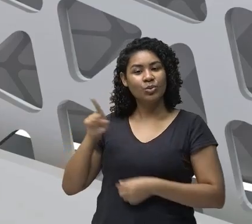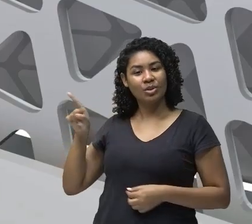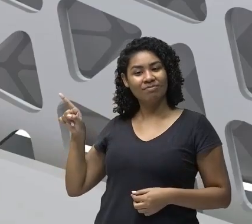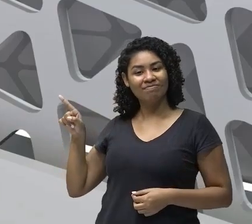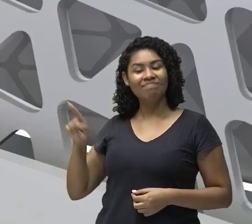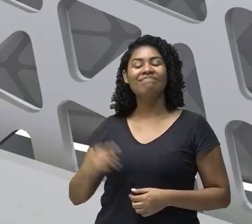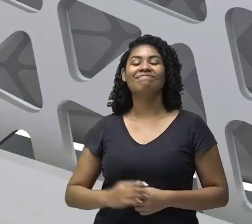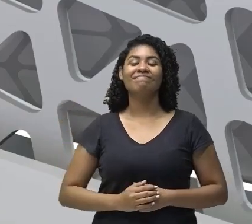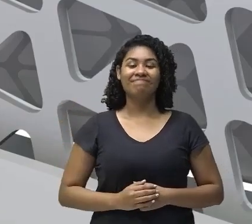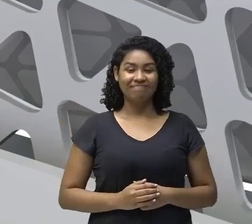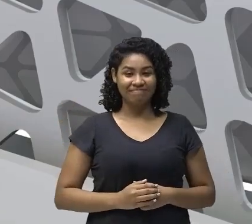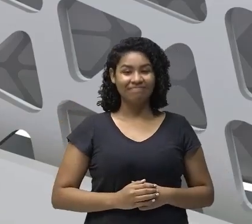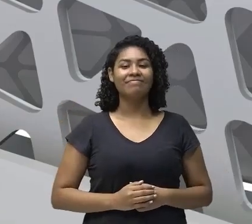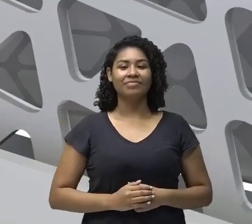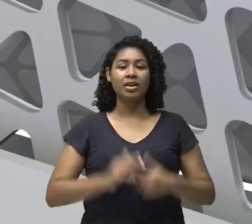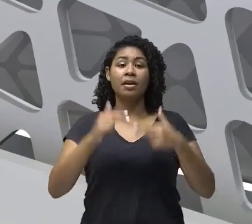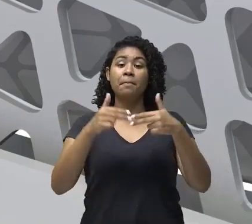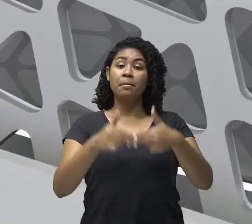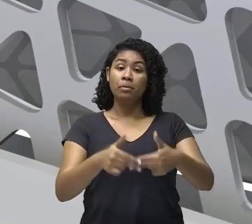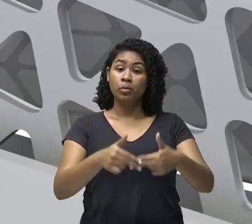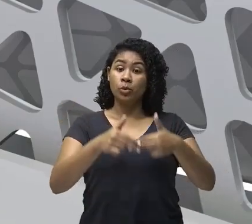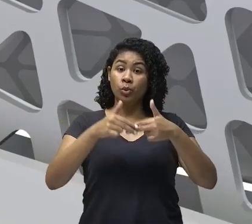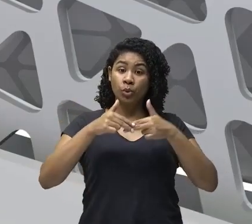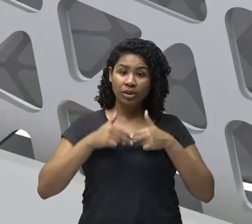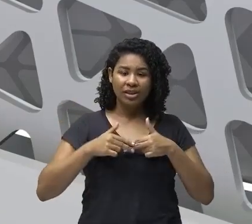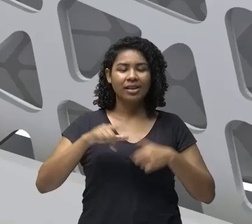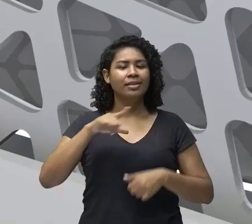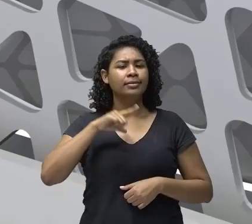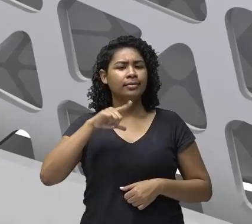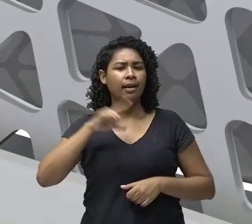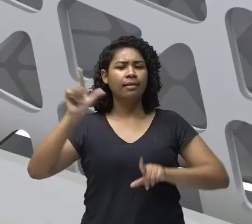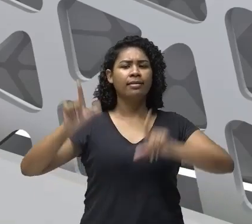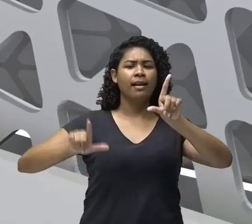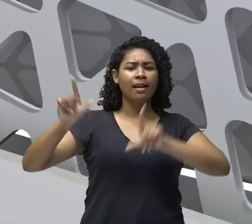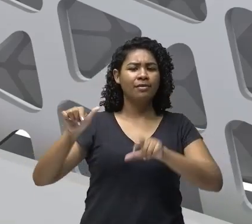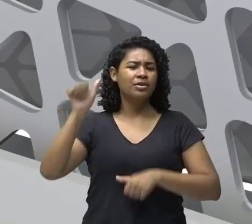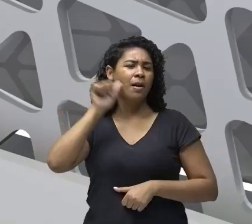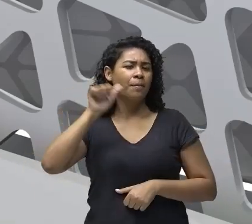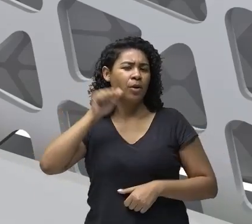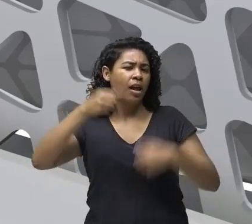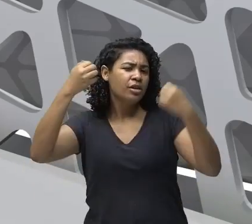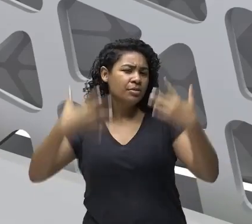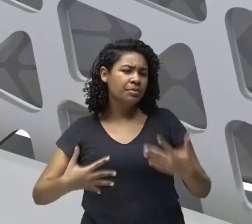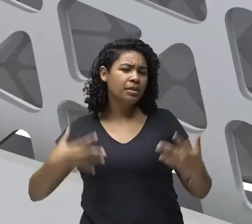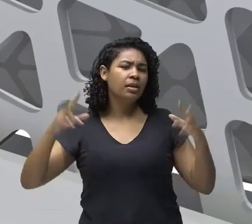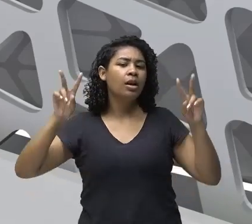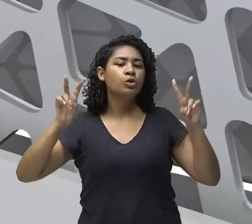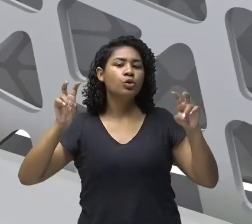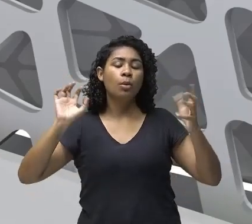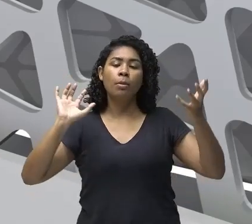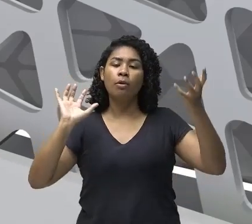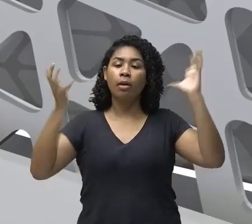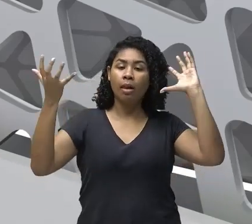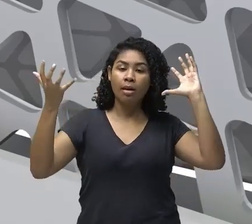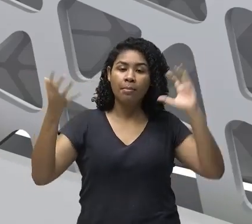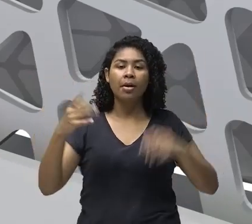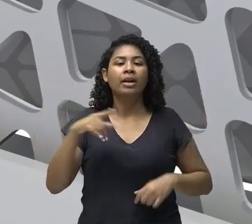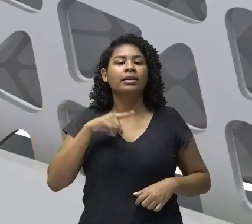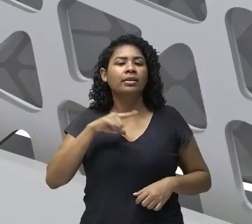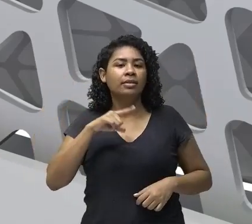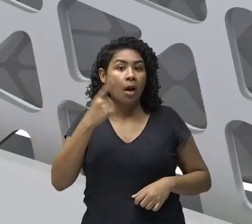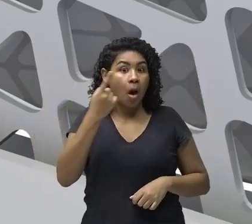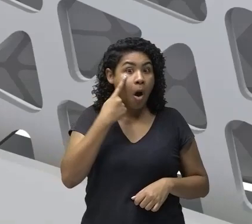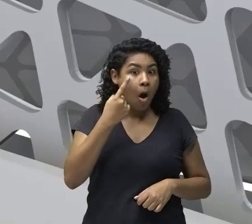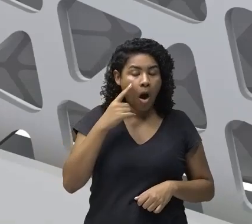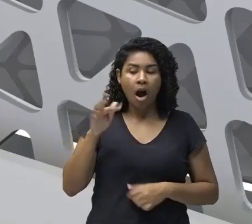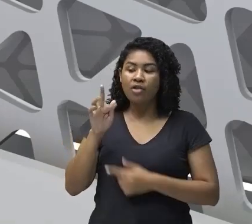diferentes. Então é por isso que no jornal, quando a moça fala do clima e fala uma frente fria vai atingir